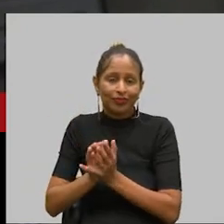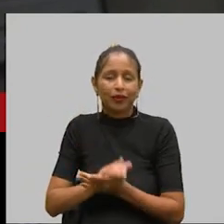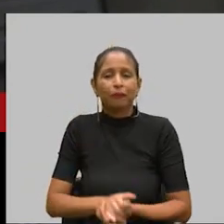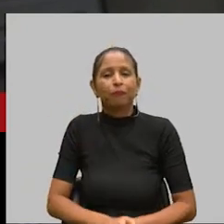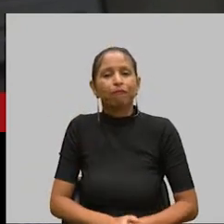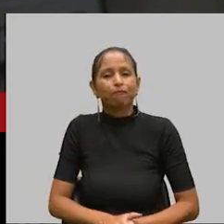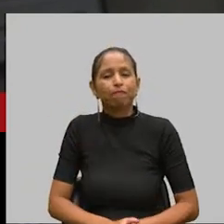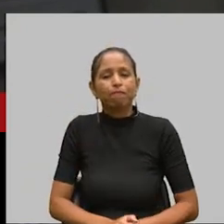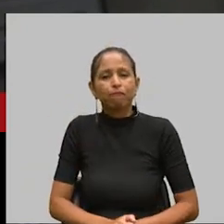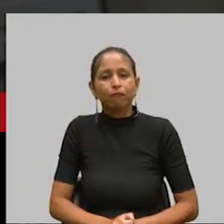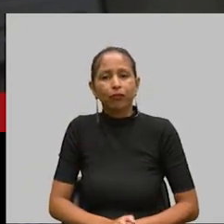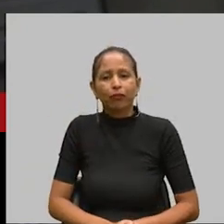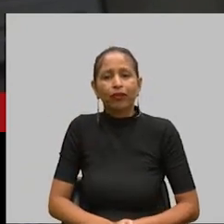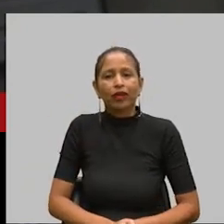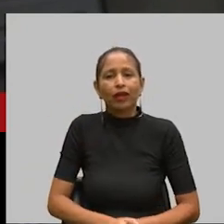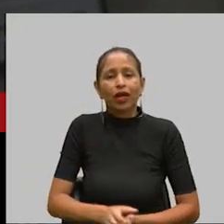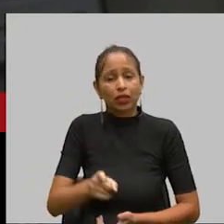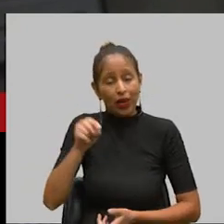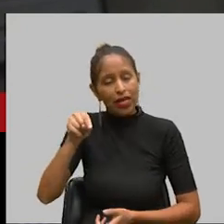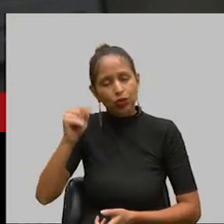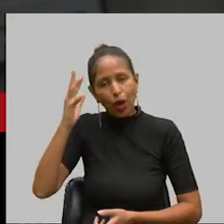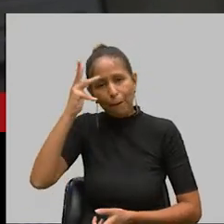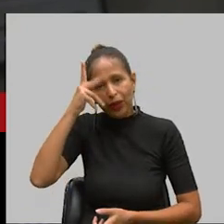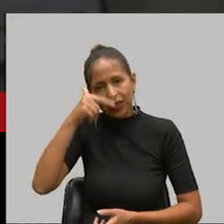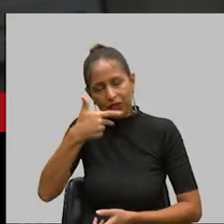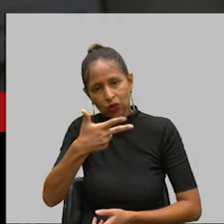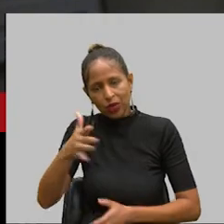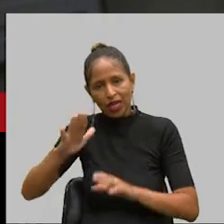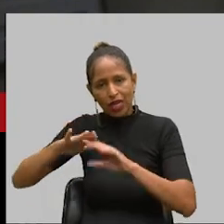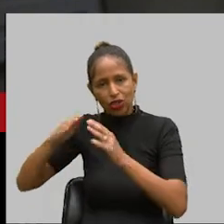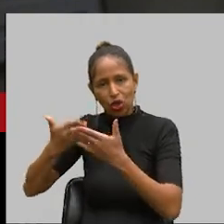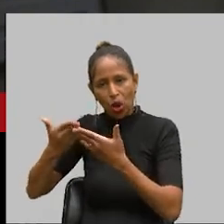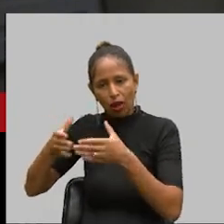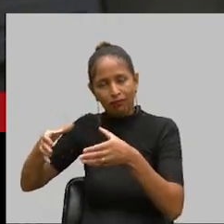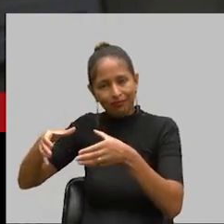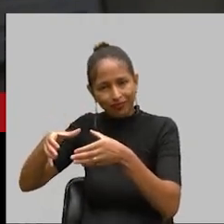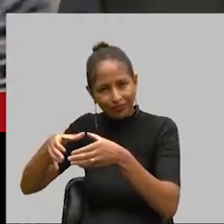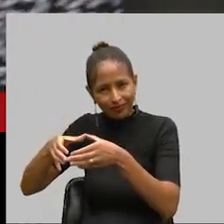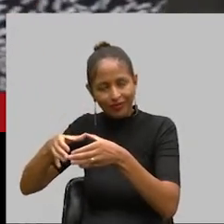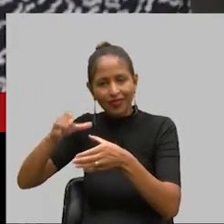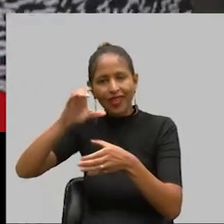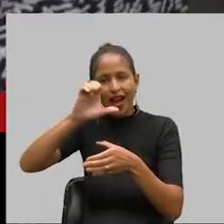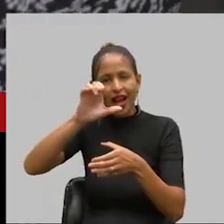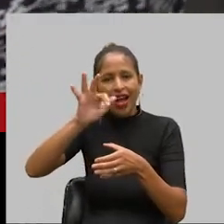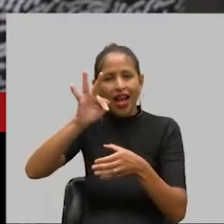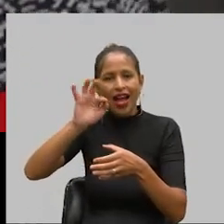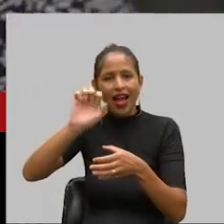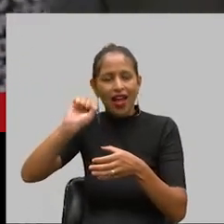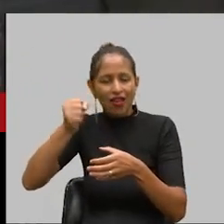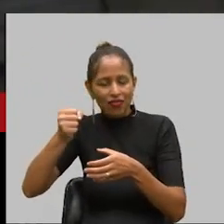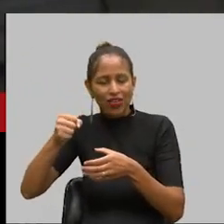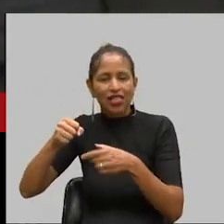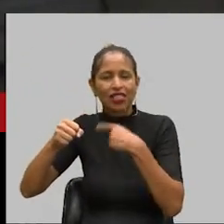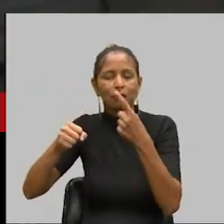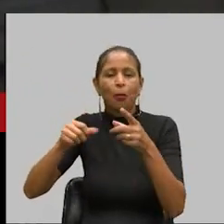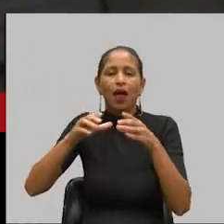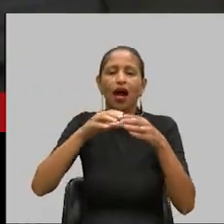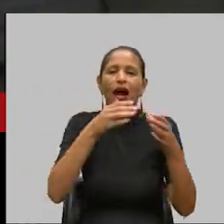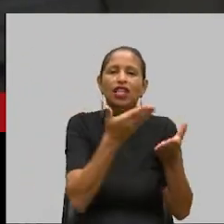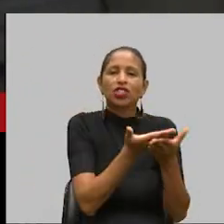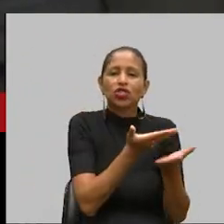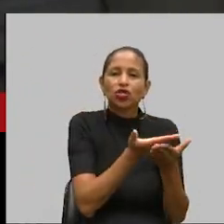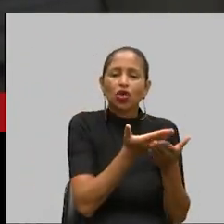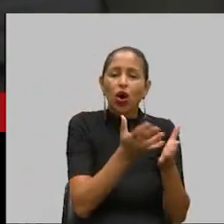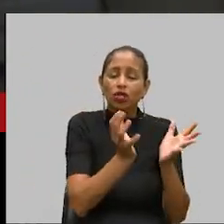eh são essas bonitas coisas né as escolas os assentamentos as efas né as as escolas lá nas